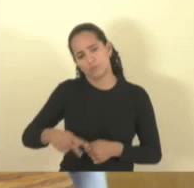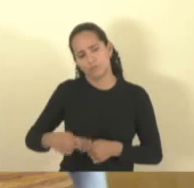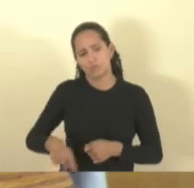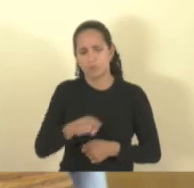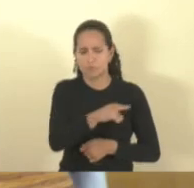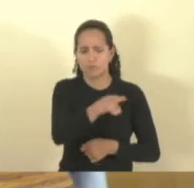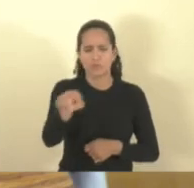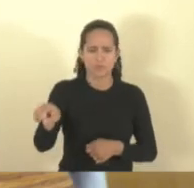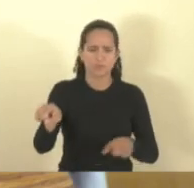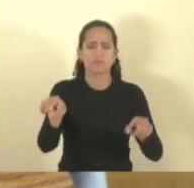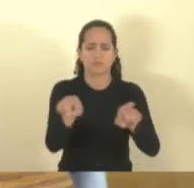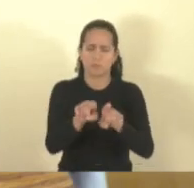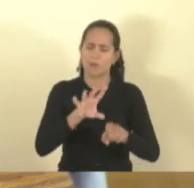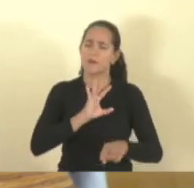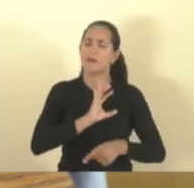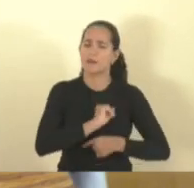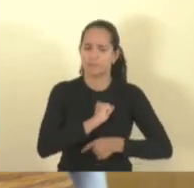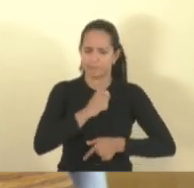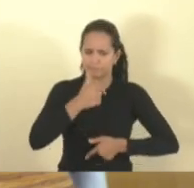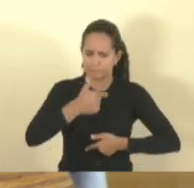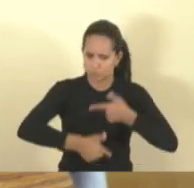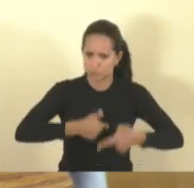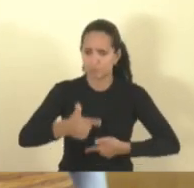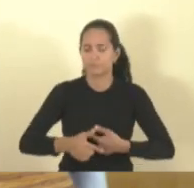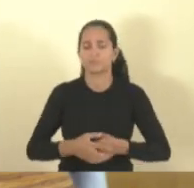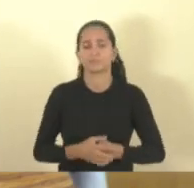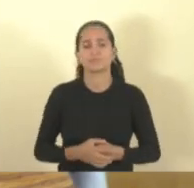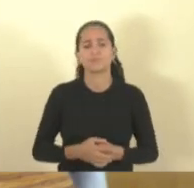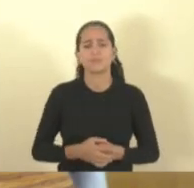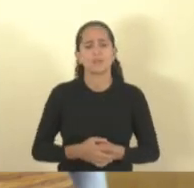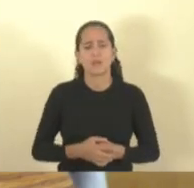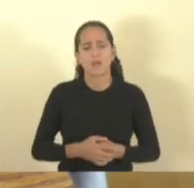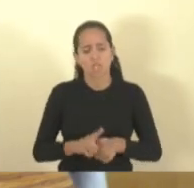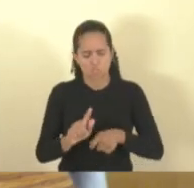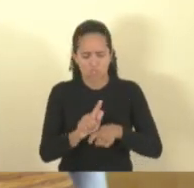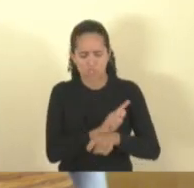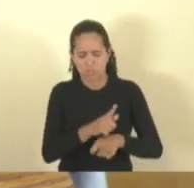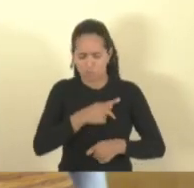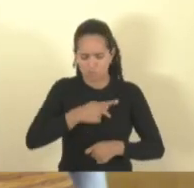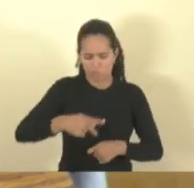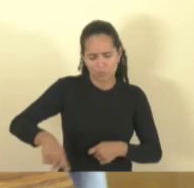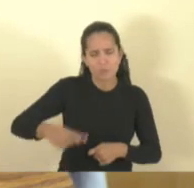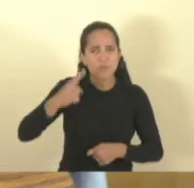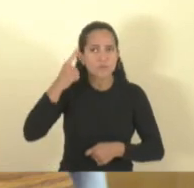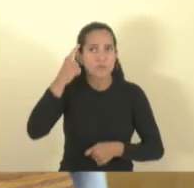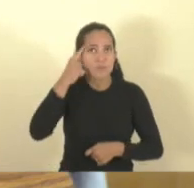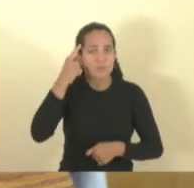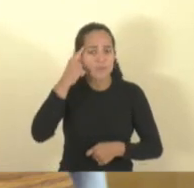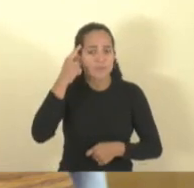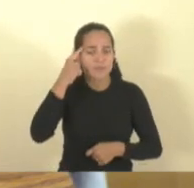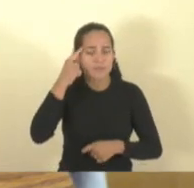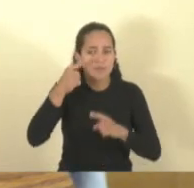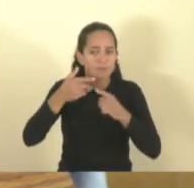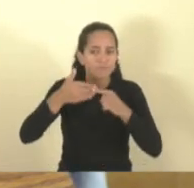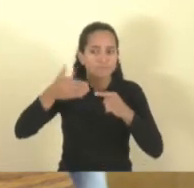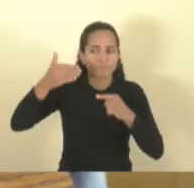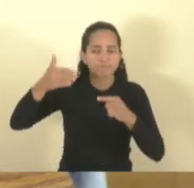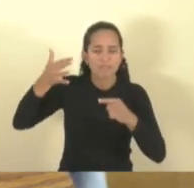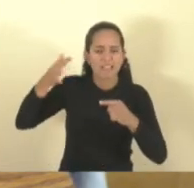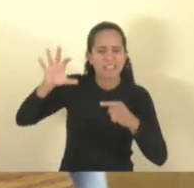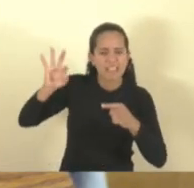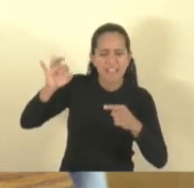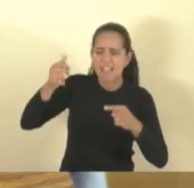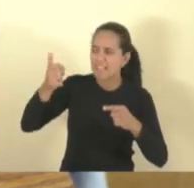são. Porque gestão pública, se nós pegarmos um pouquinho, uns 10, 15 anos